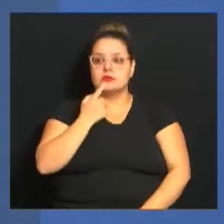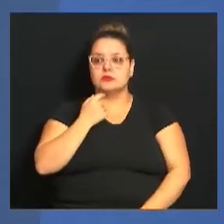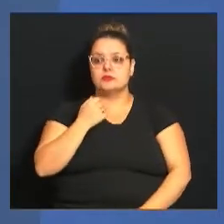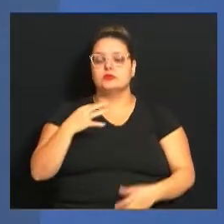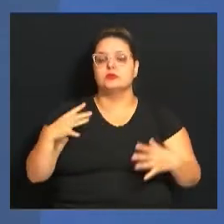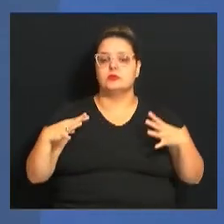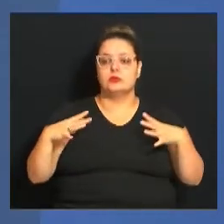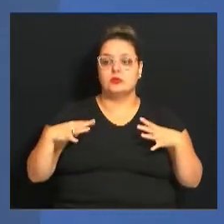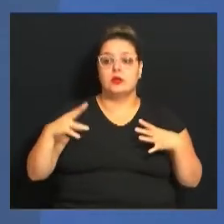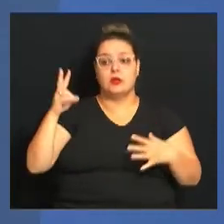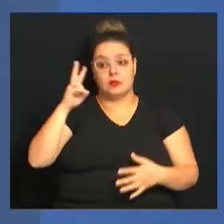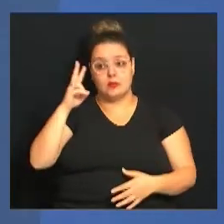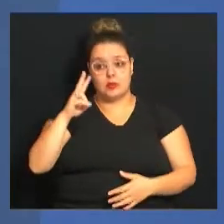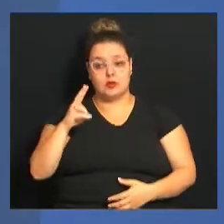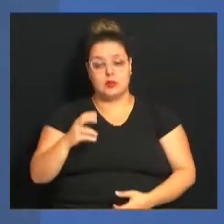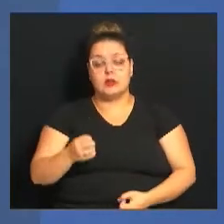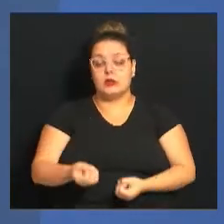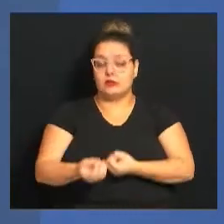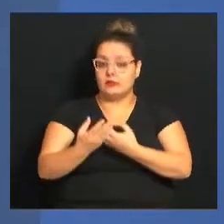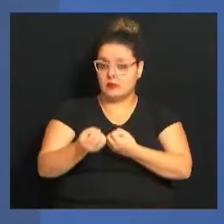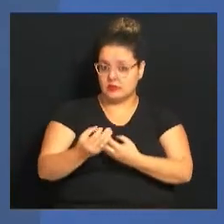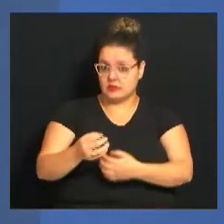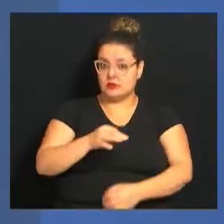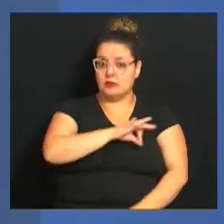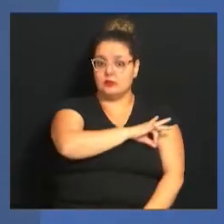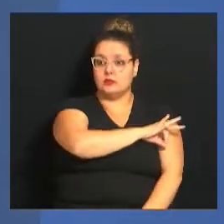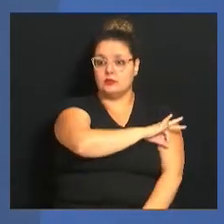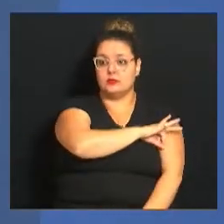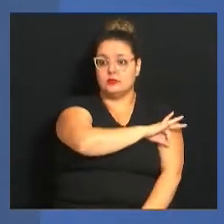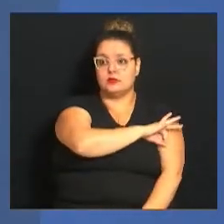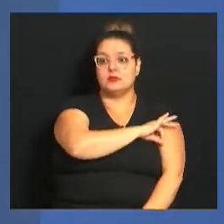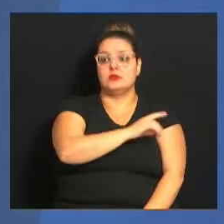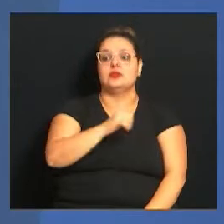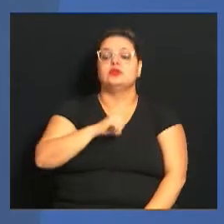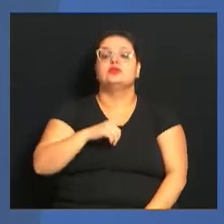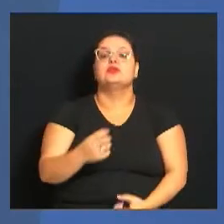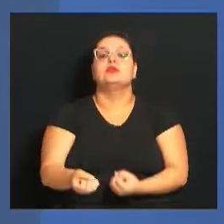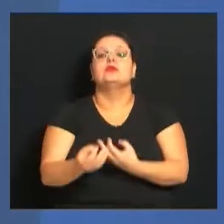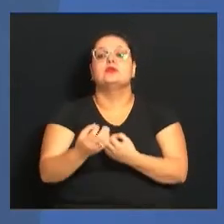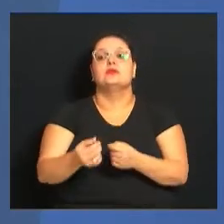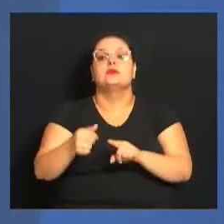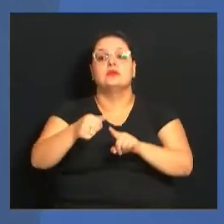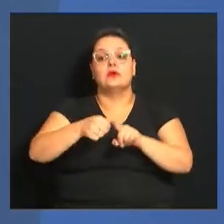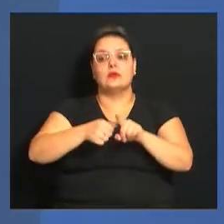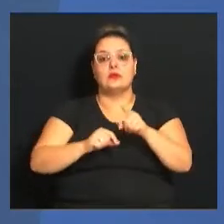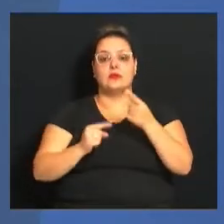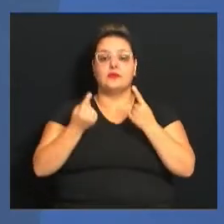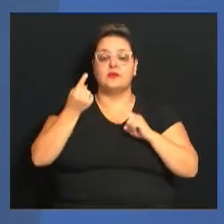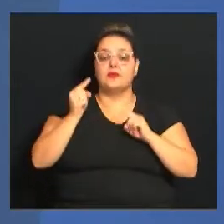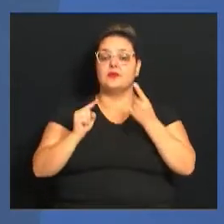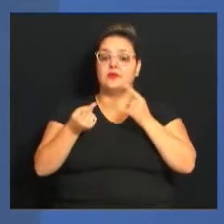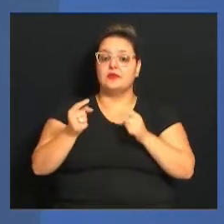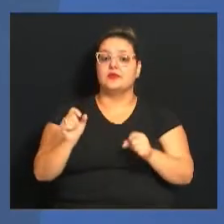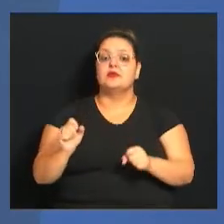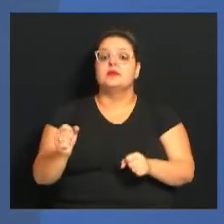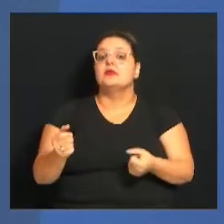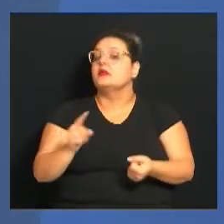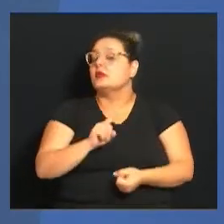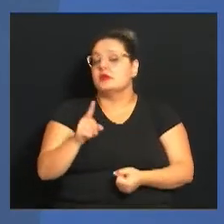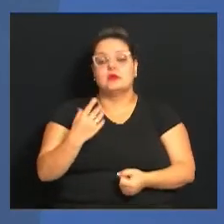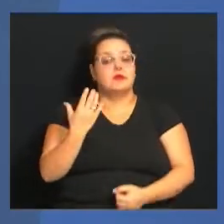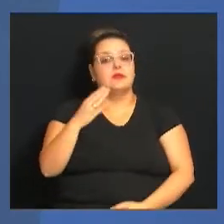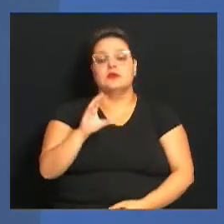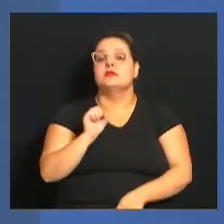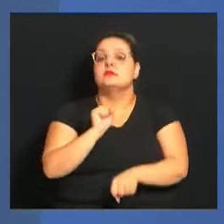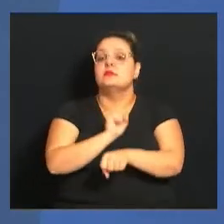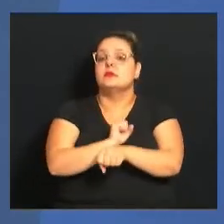com o boletim da prefeitura, que haviam dados de fevereiro que estavam represados, ou seja, estavam aguardando